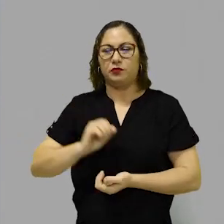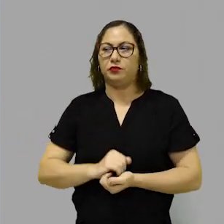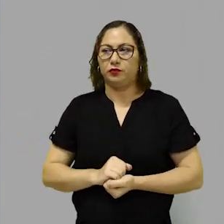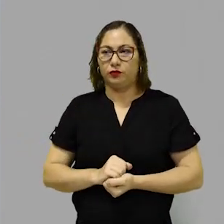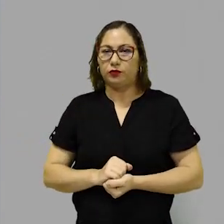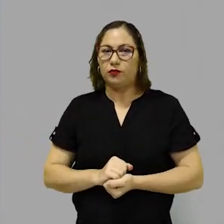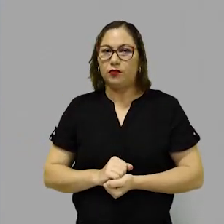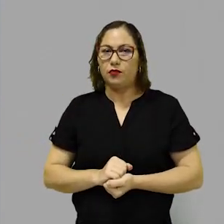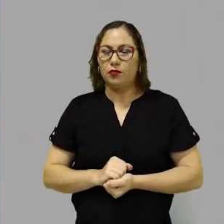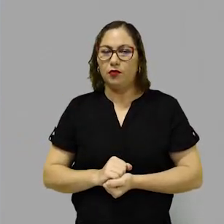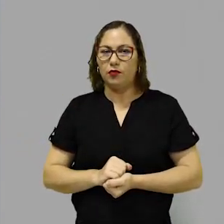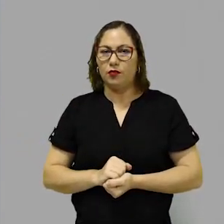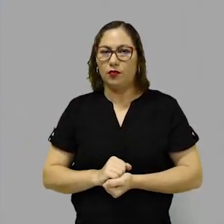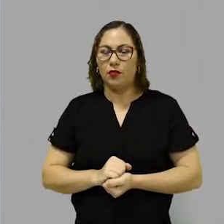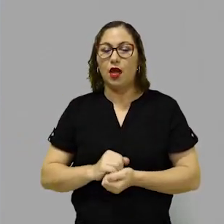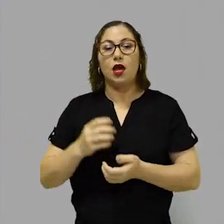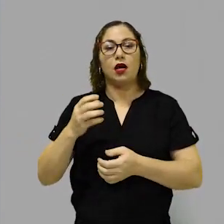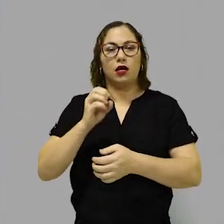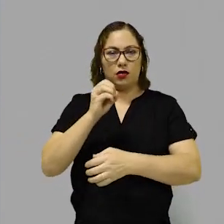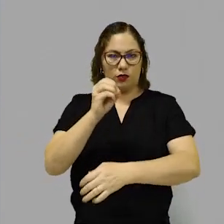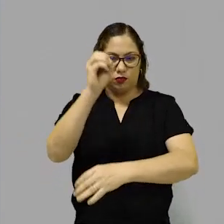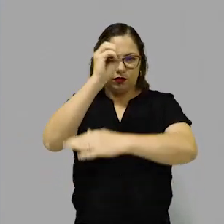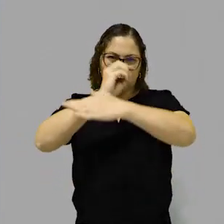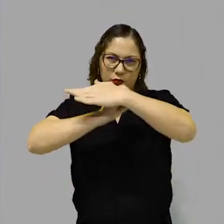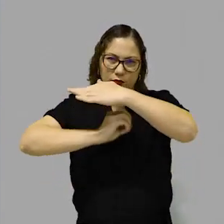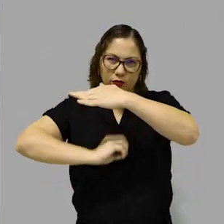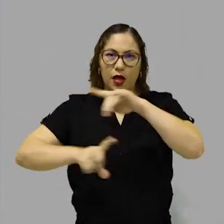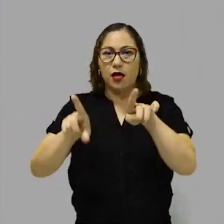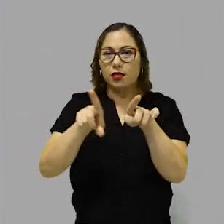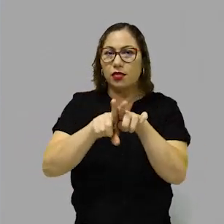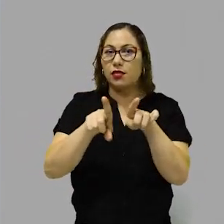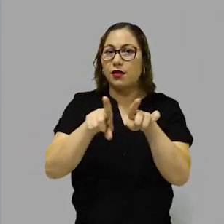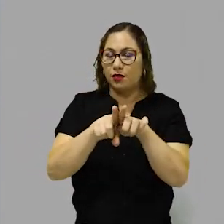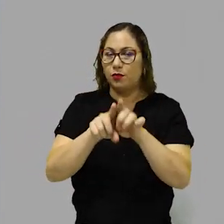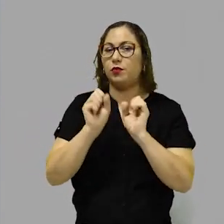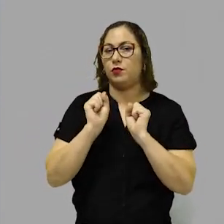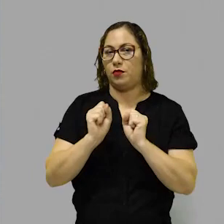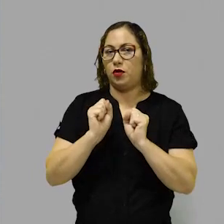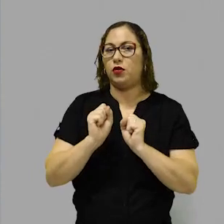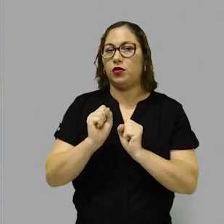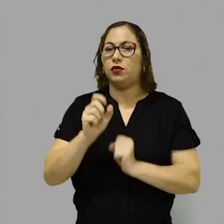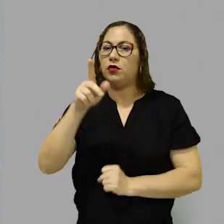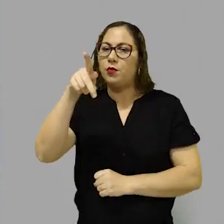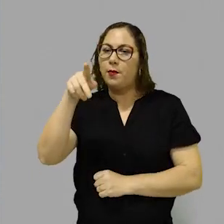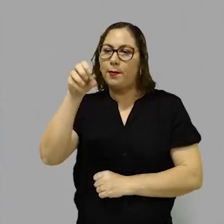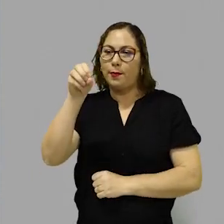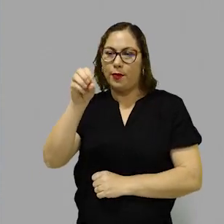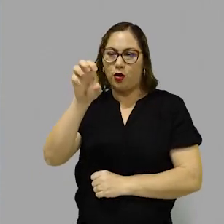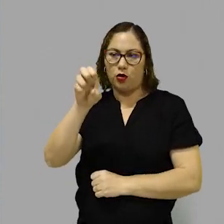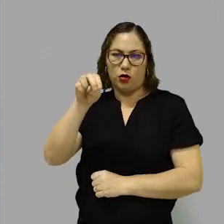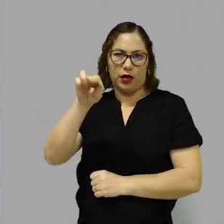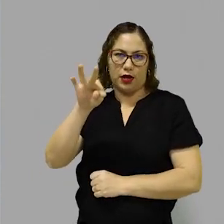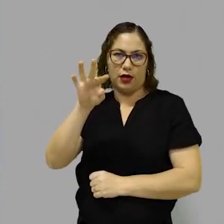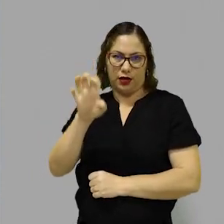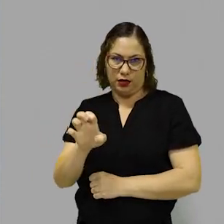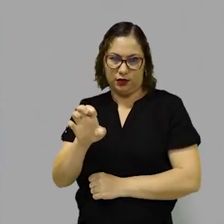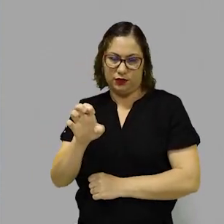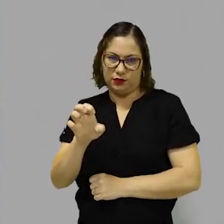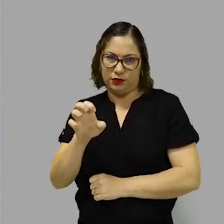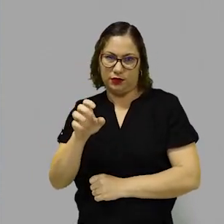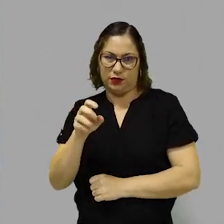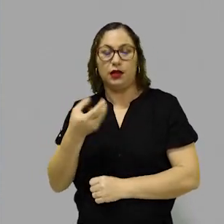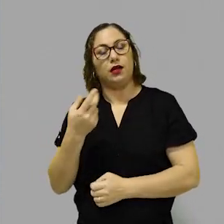O lado onde o Sol se põe, além de oeste, ele pode ser chamado também de poente. Veja, Sol se